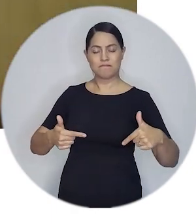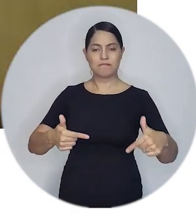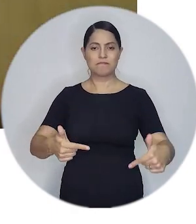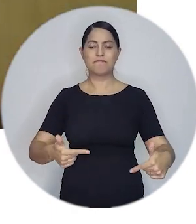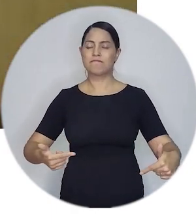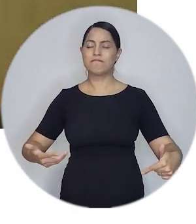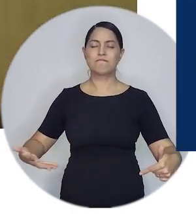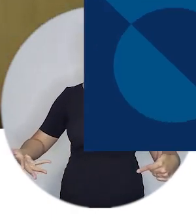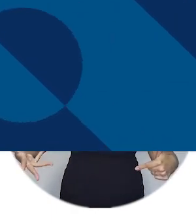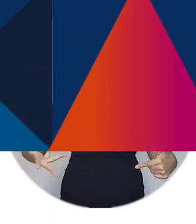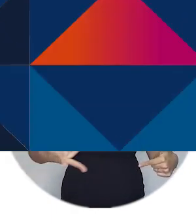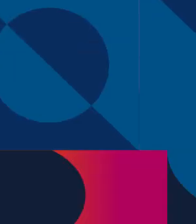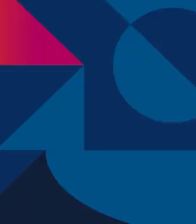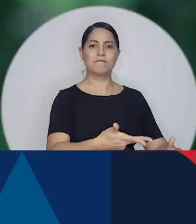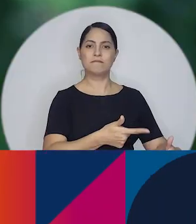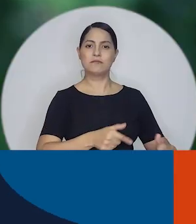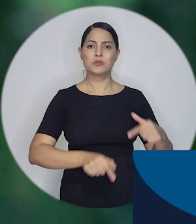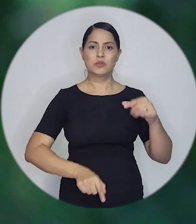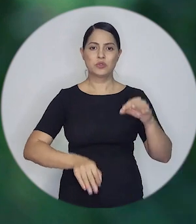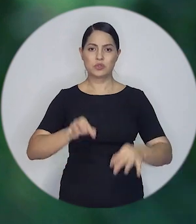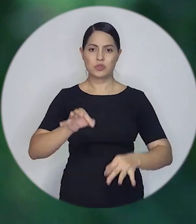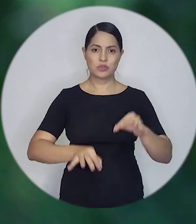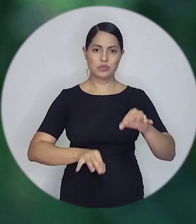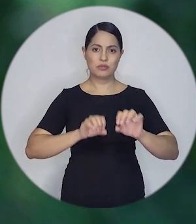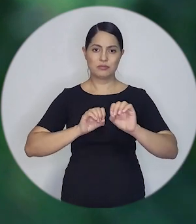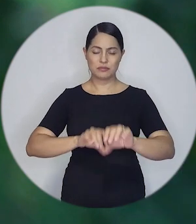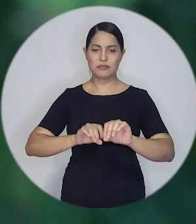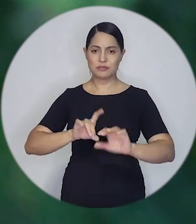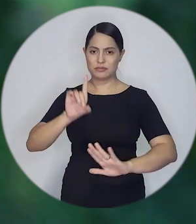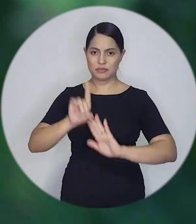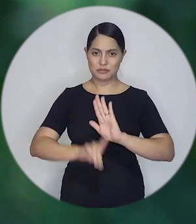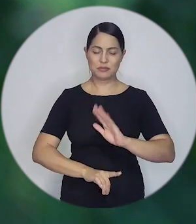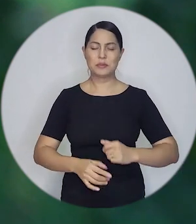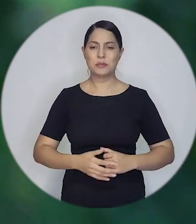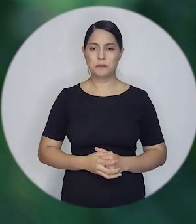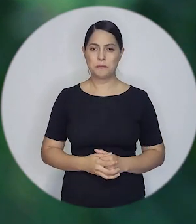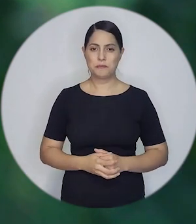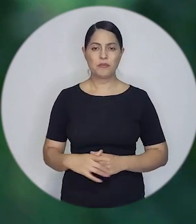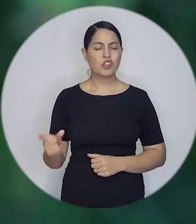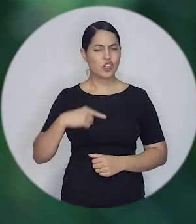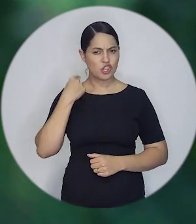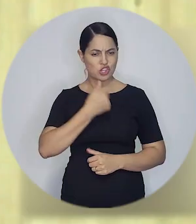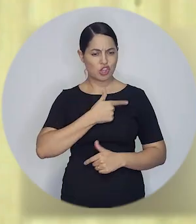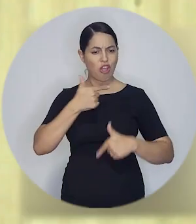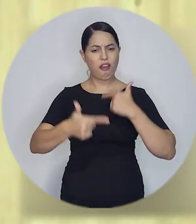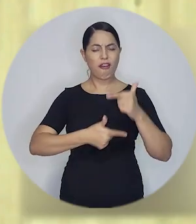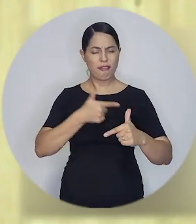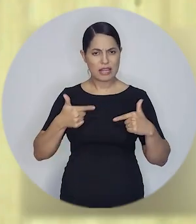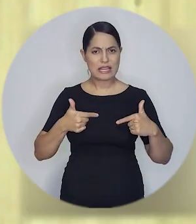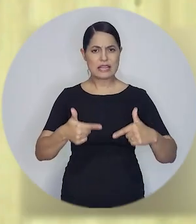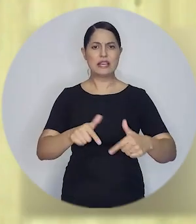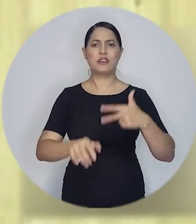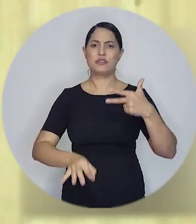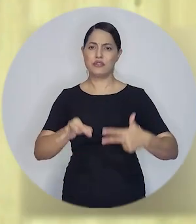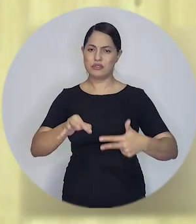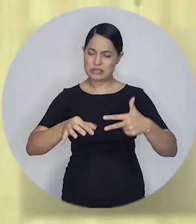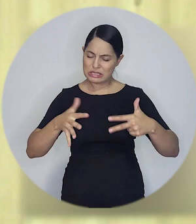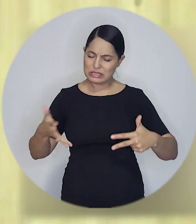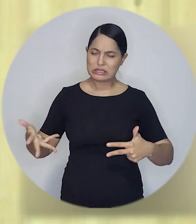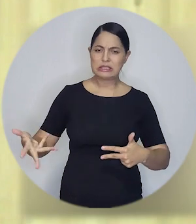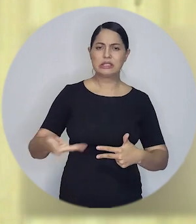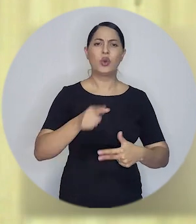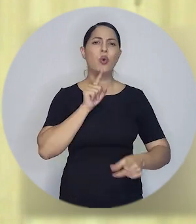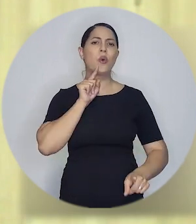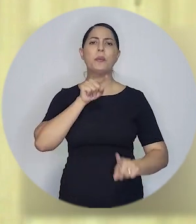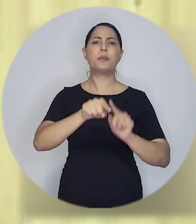que contribuem principalmente ao estudo, jurisdição e ensino do direito. Temos trabalhado pelo fortalecimento do